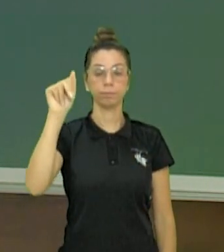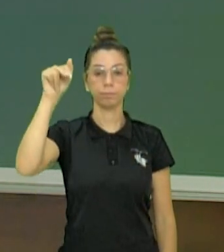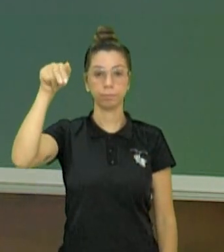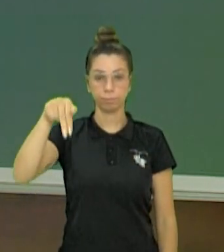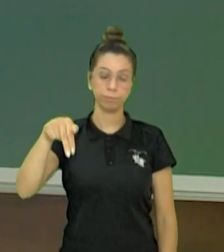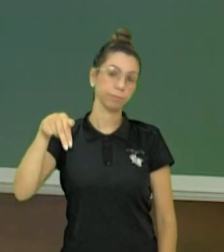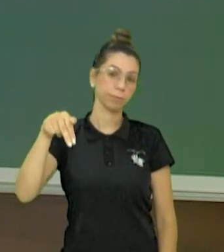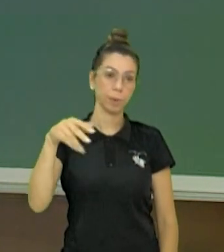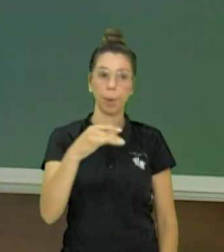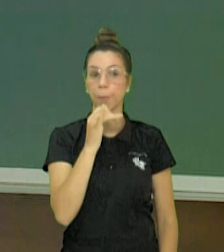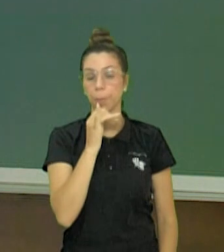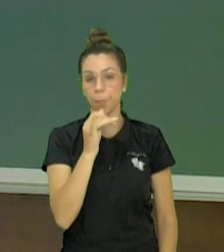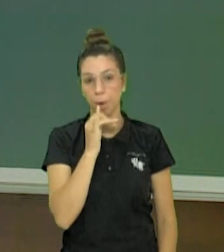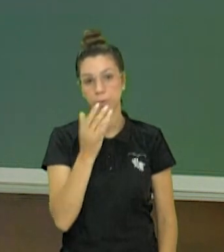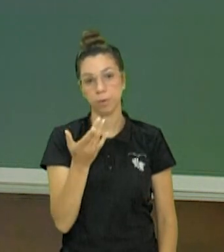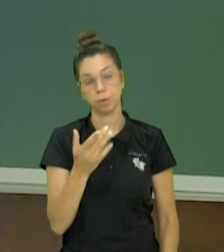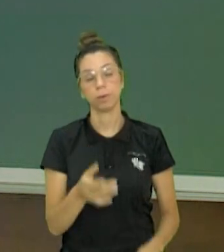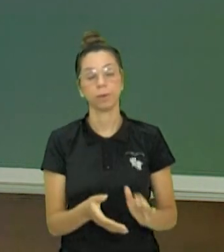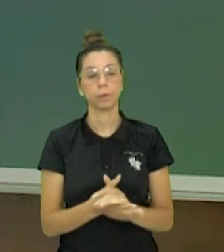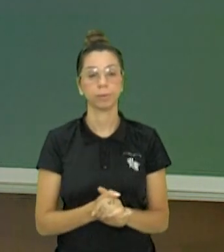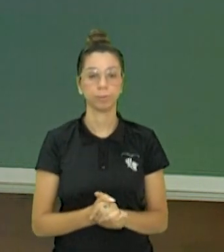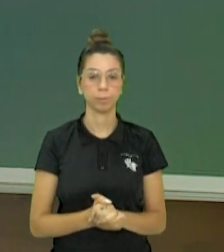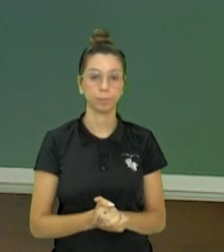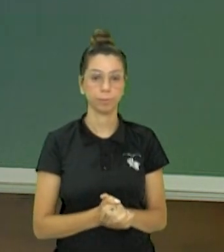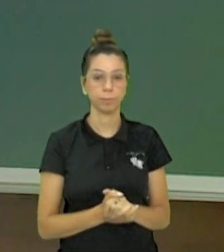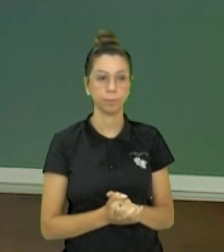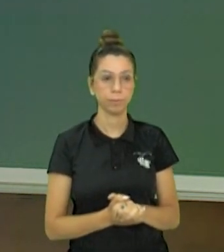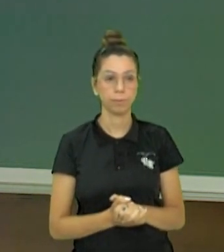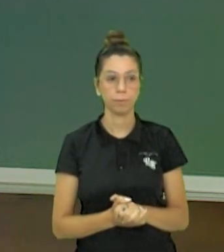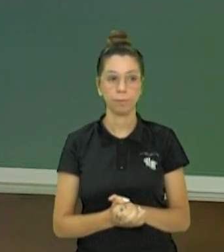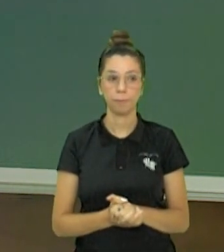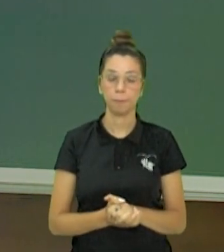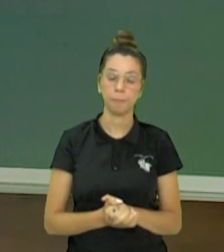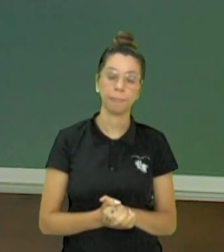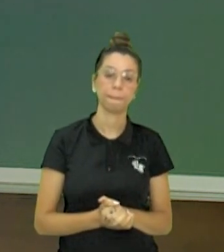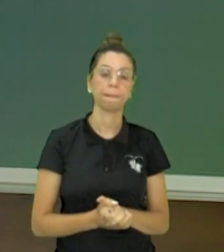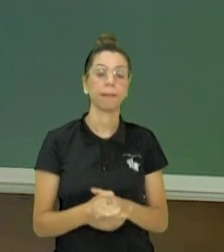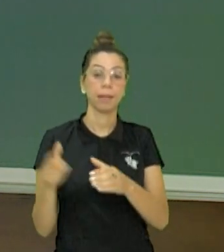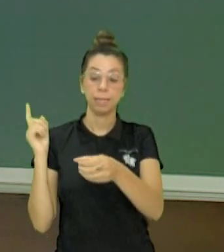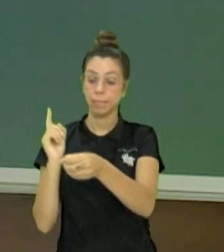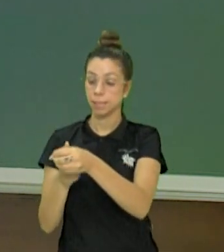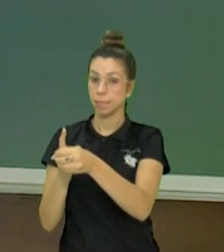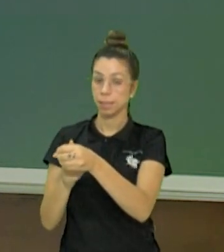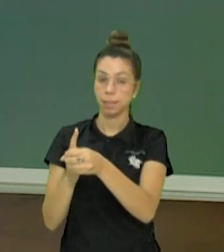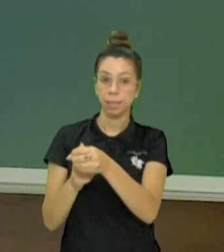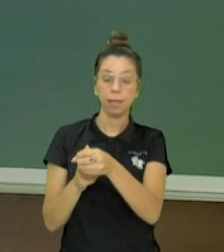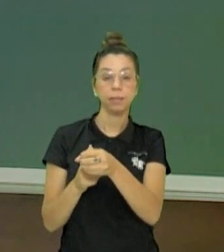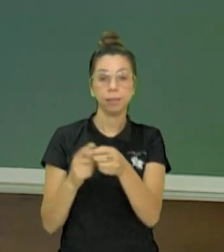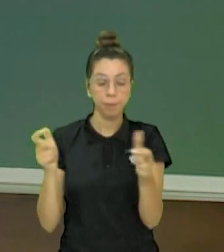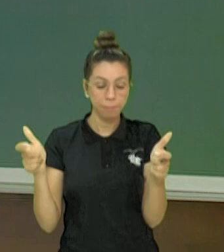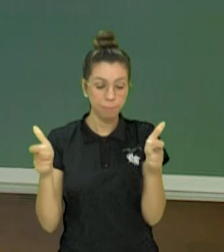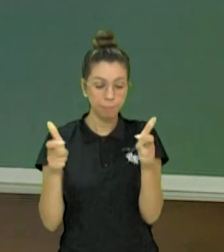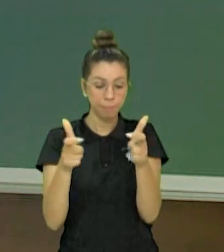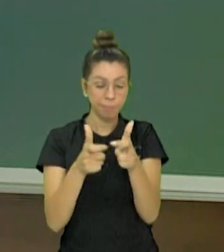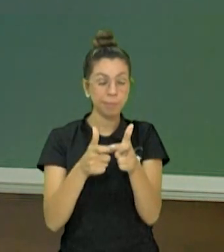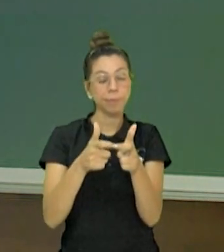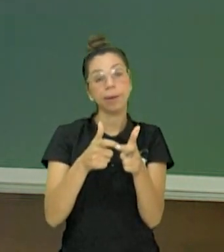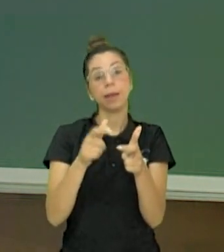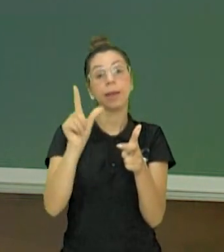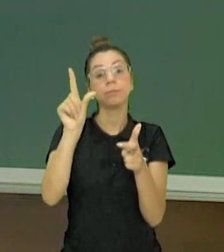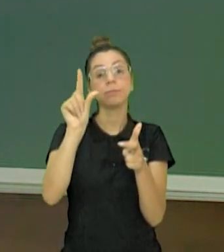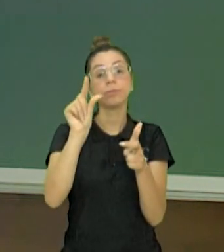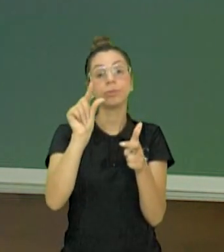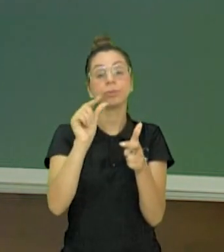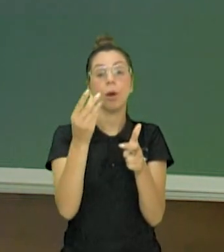small towns are cheaper than big cities. Cidades pequenas são mais baratas que cidades